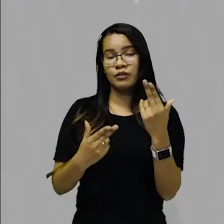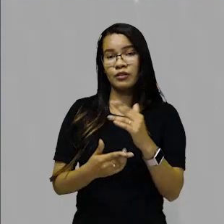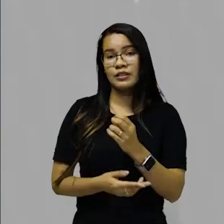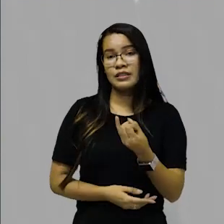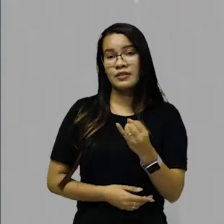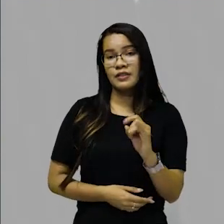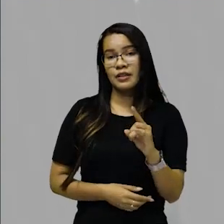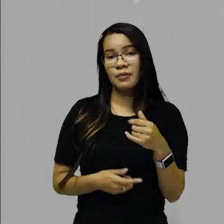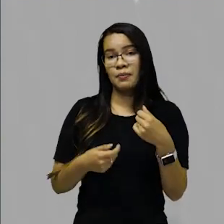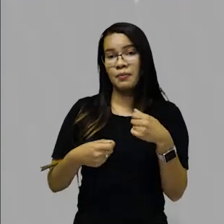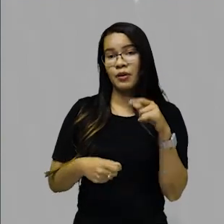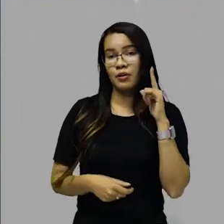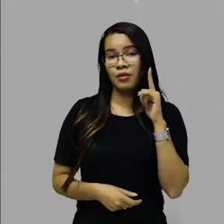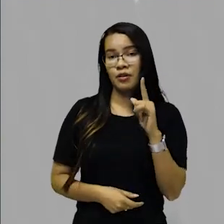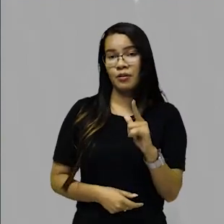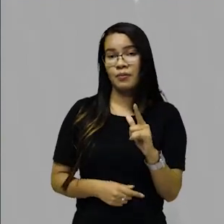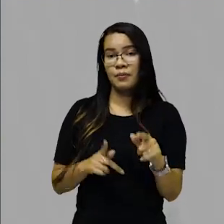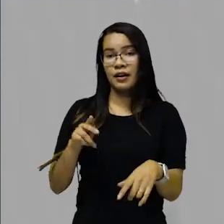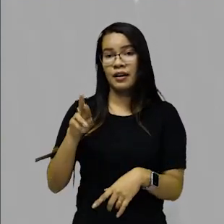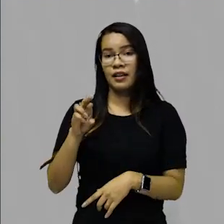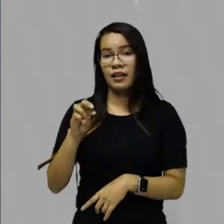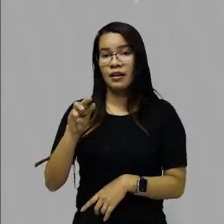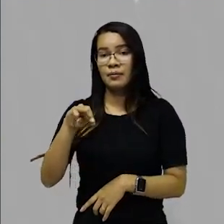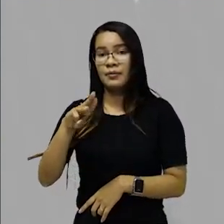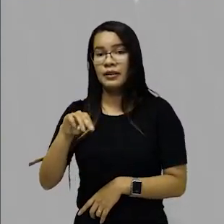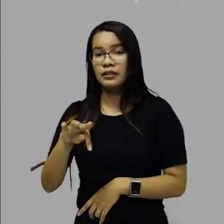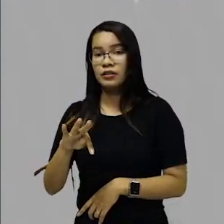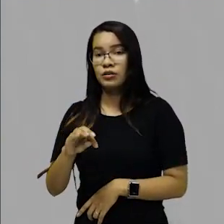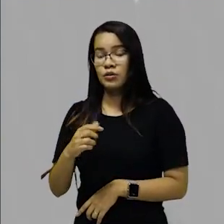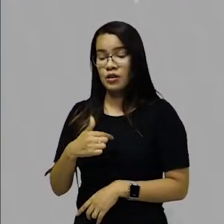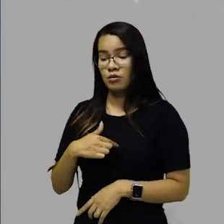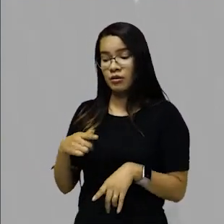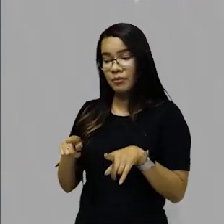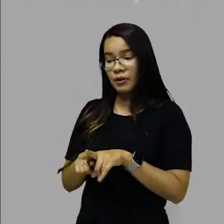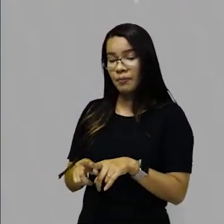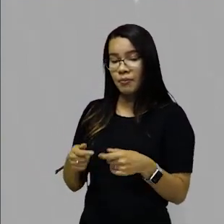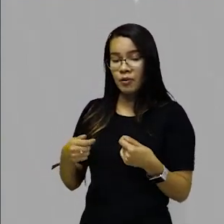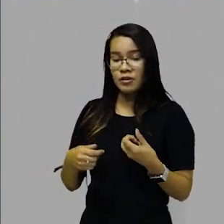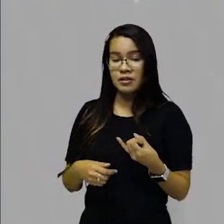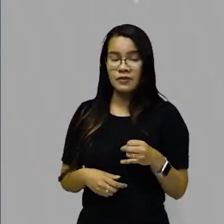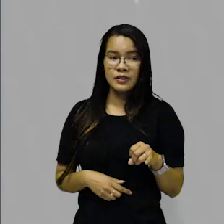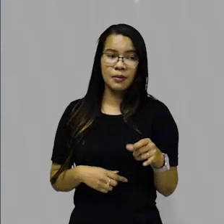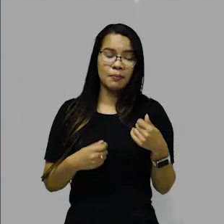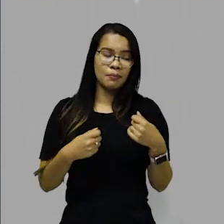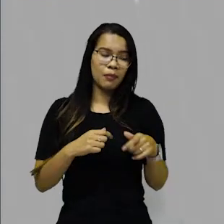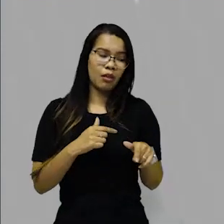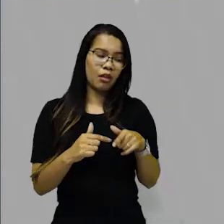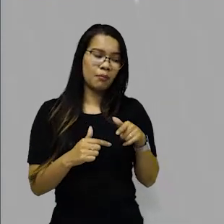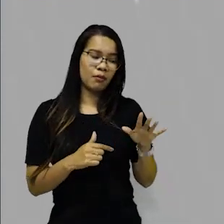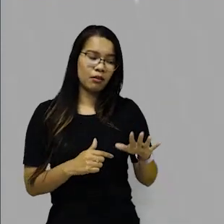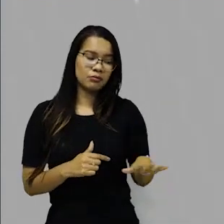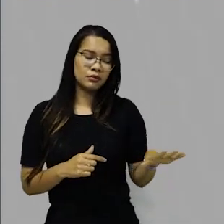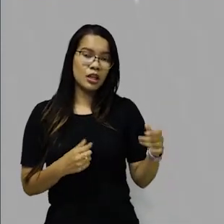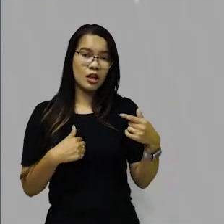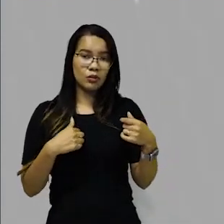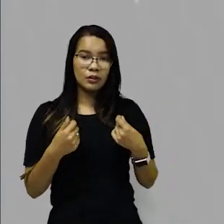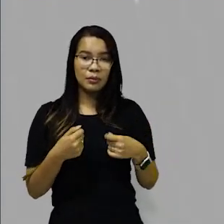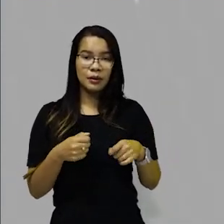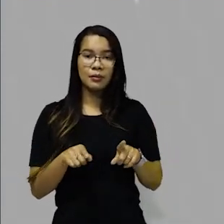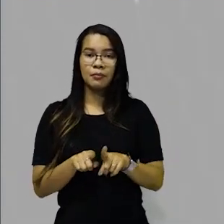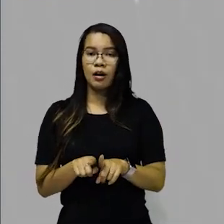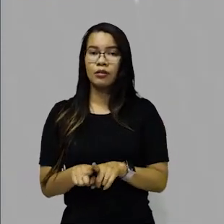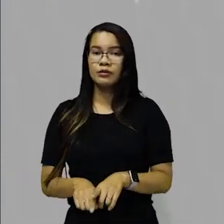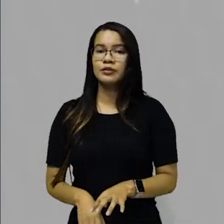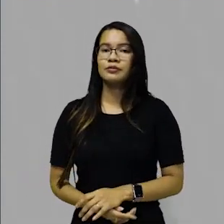Se você pode alcançar o parlamento, eu também posso. Se você pode trabalhar em determinado espaço, eu também posso. Se você